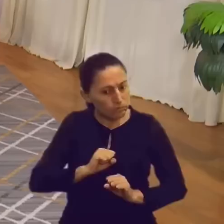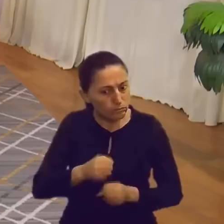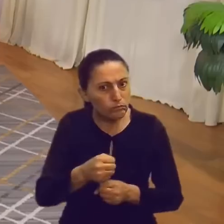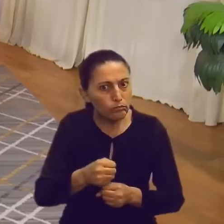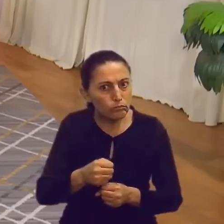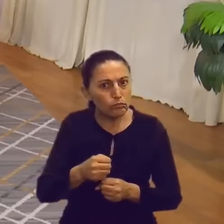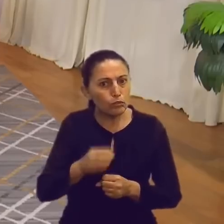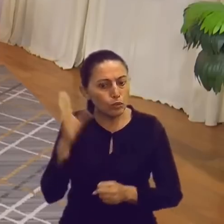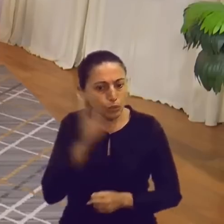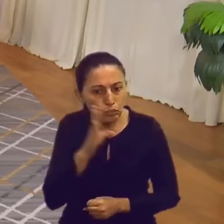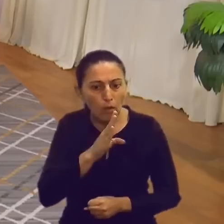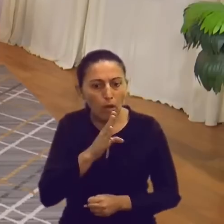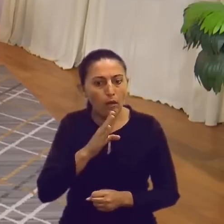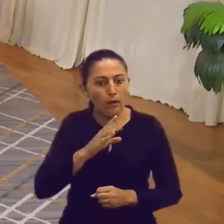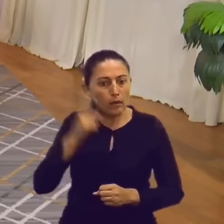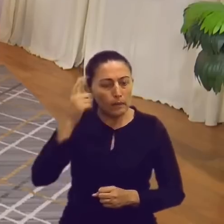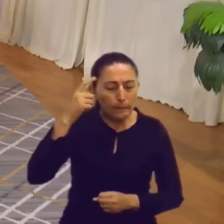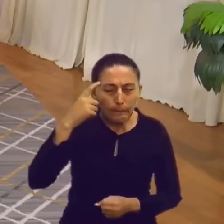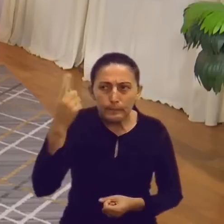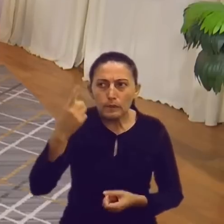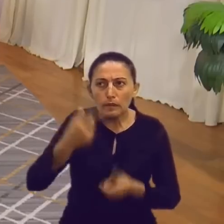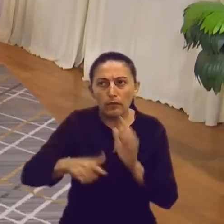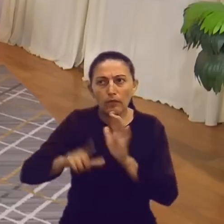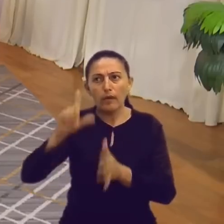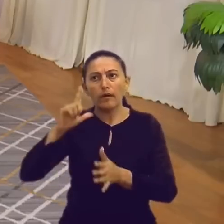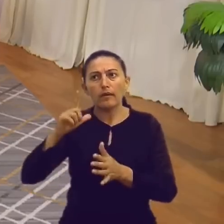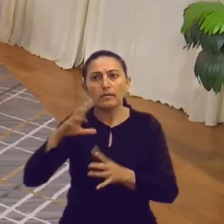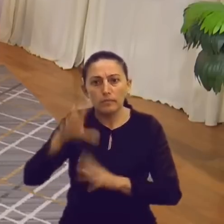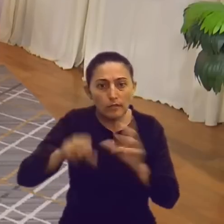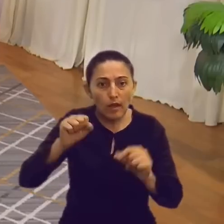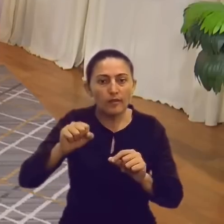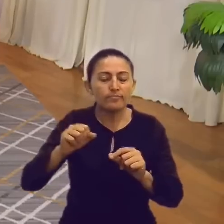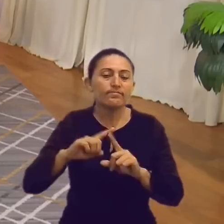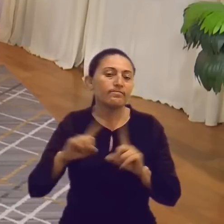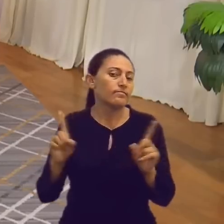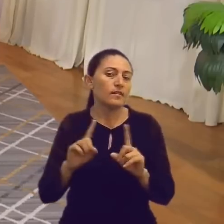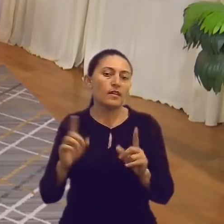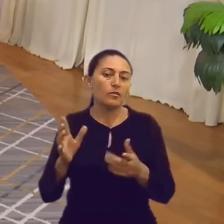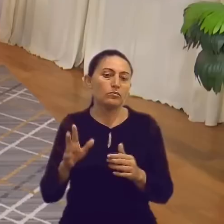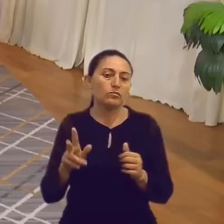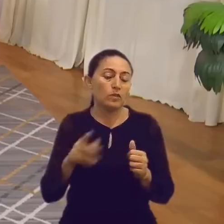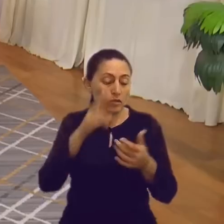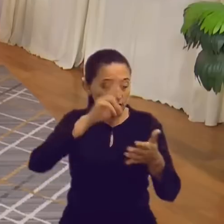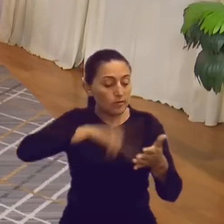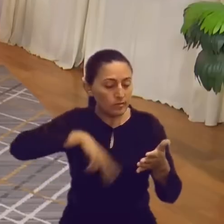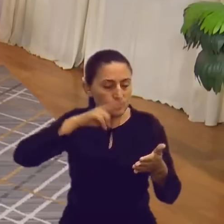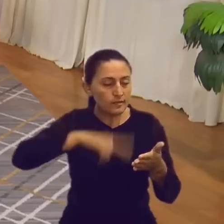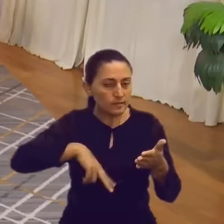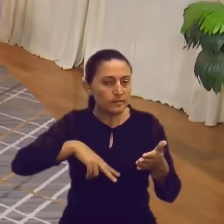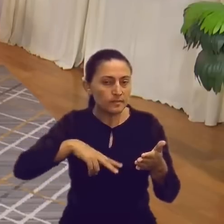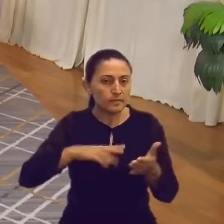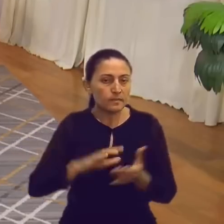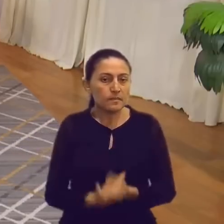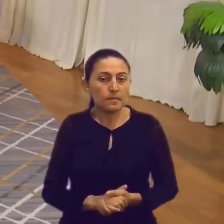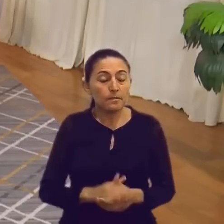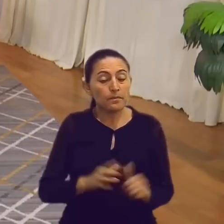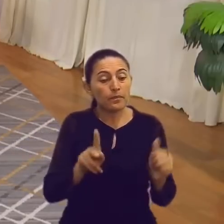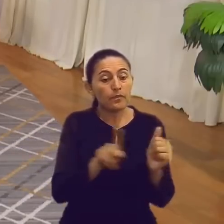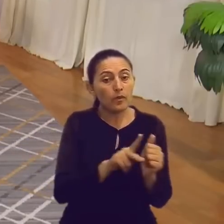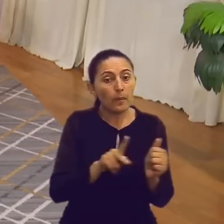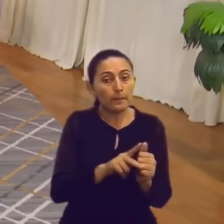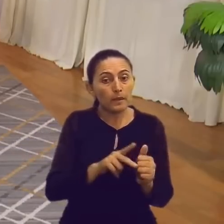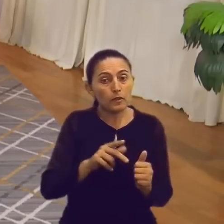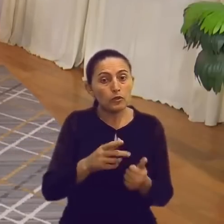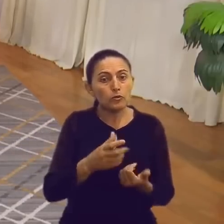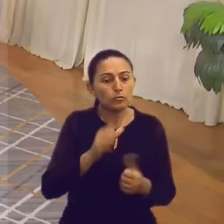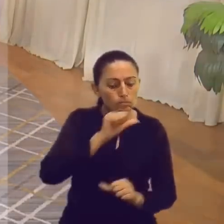era precipitada, não seria mais Pedro. Eu quero ler com você isto. O Pedro convertido,